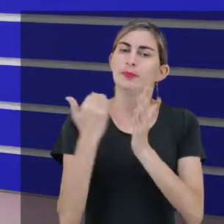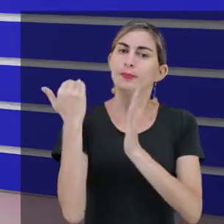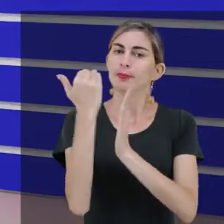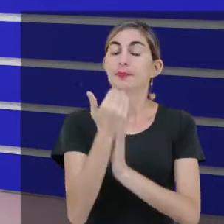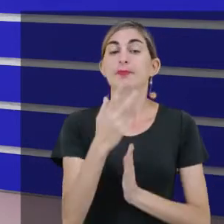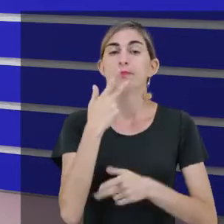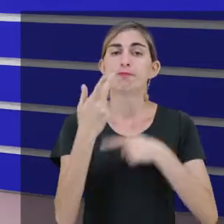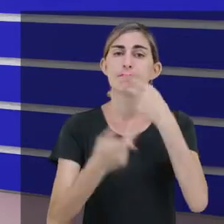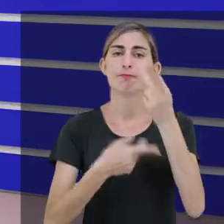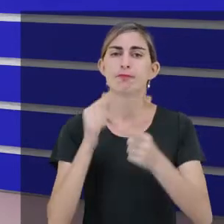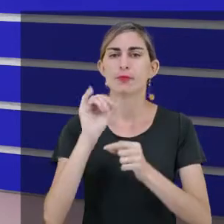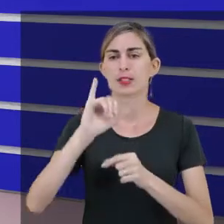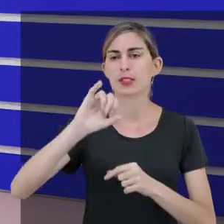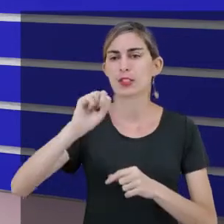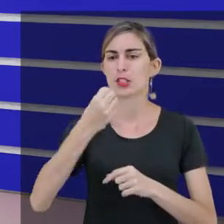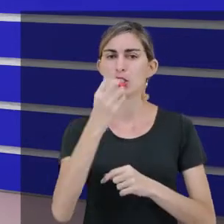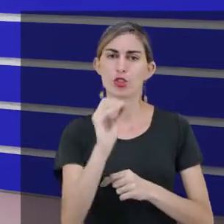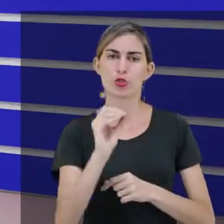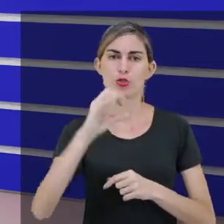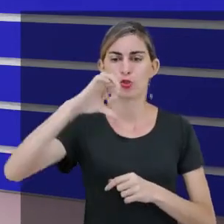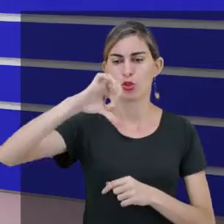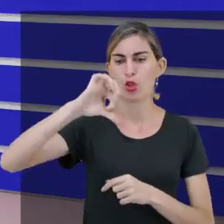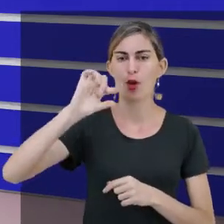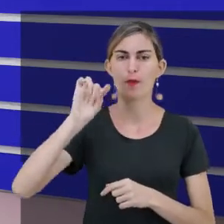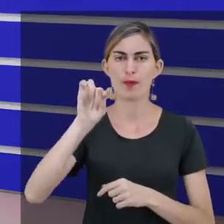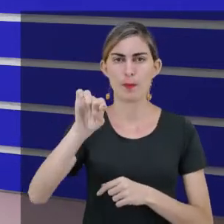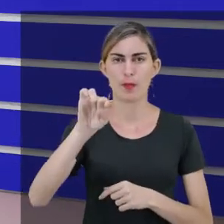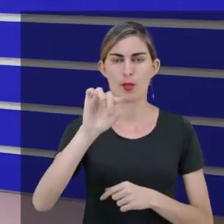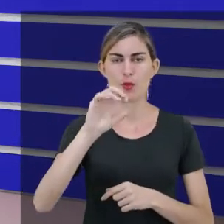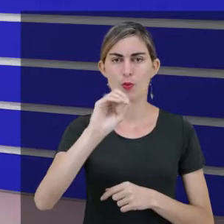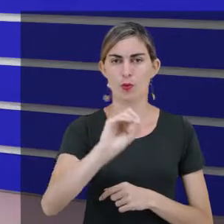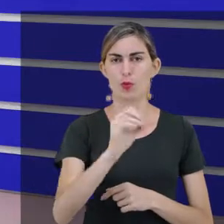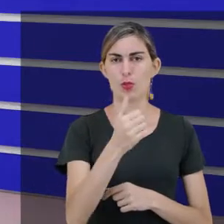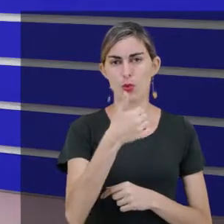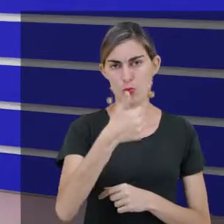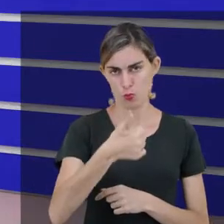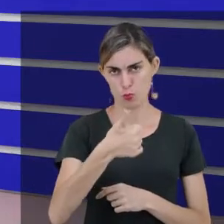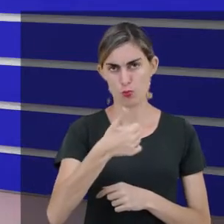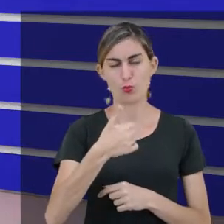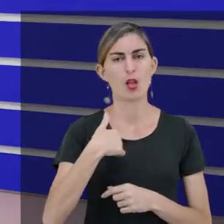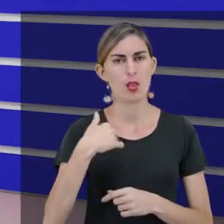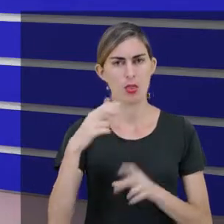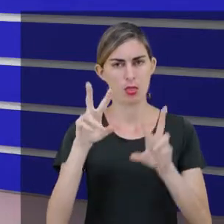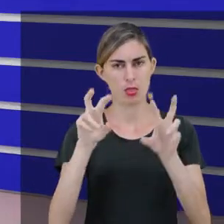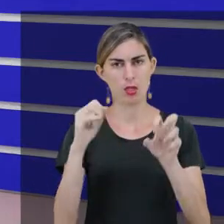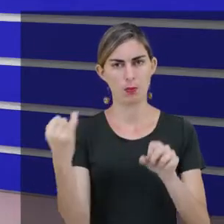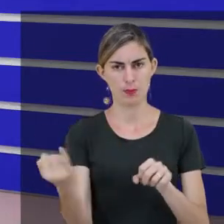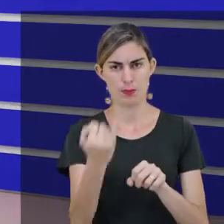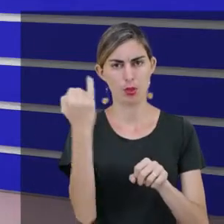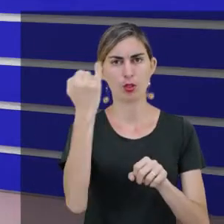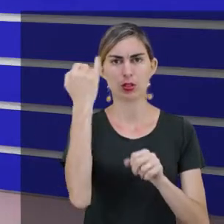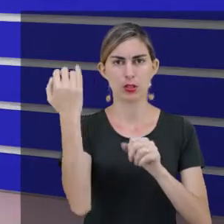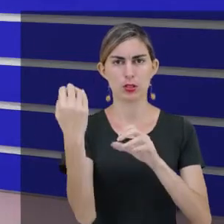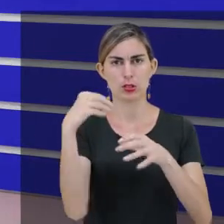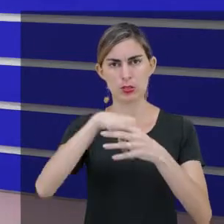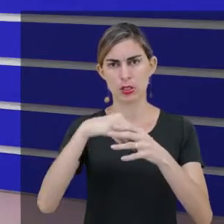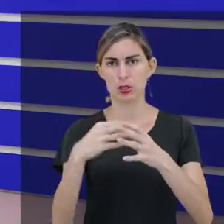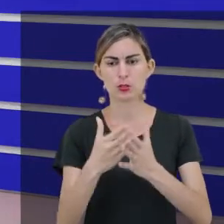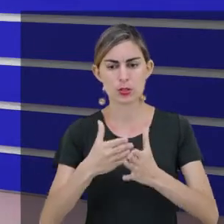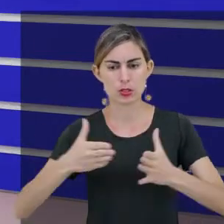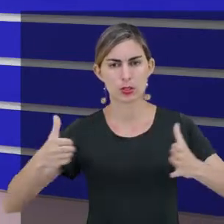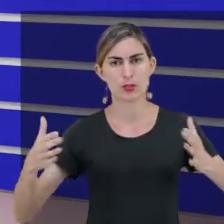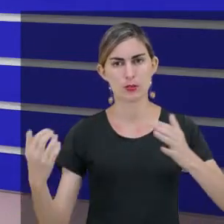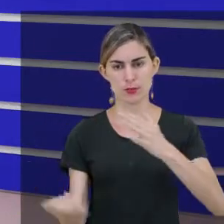falar um pouquinho mais sobre a ISO 9001, que é um tema tão importante, né, abordado nas grandes empresas